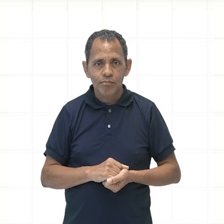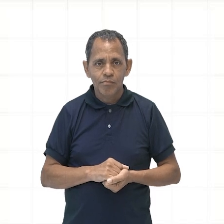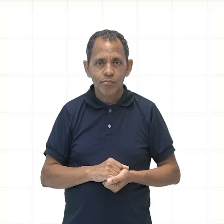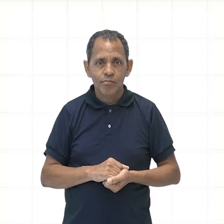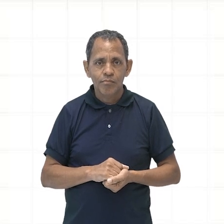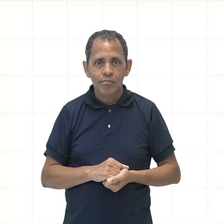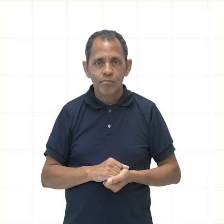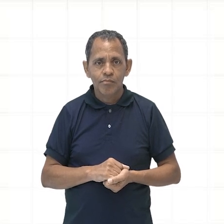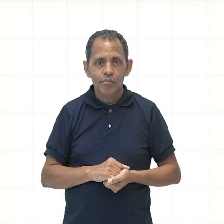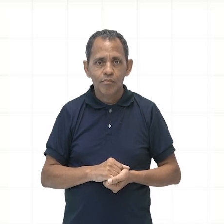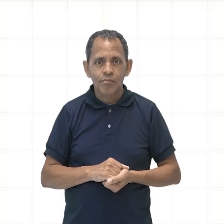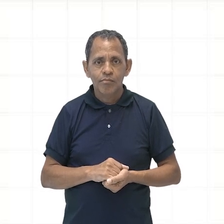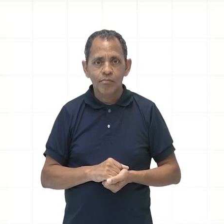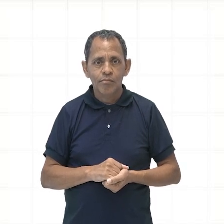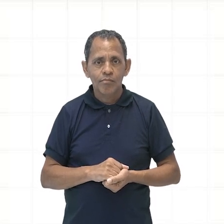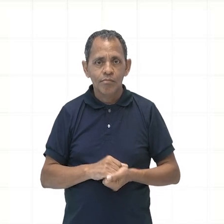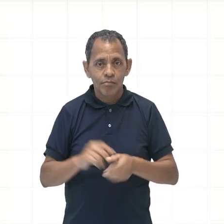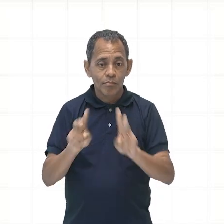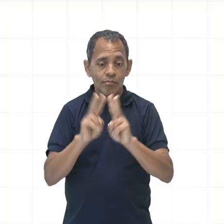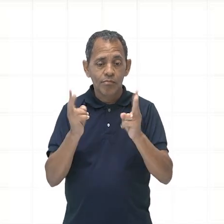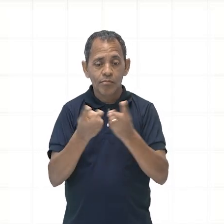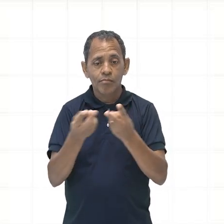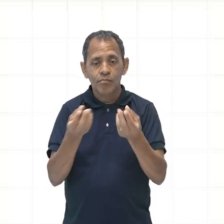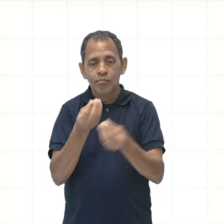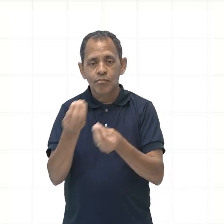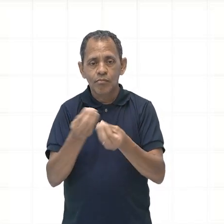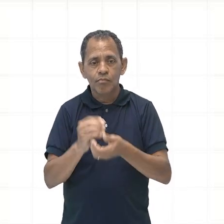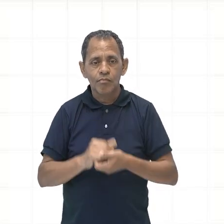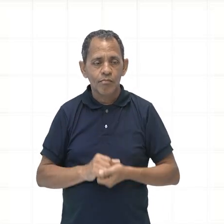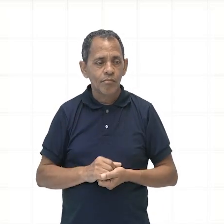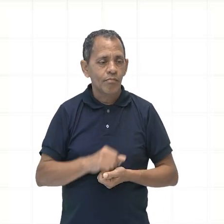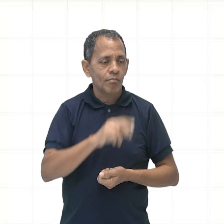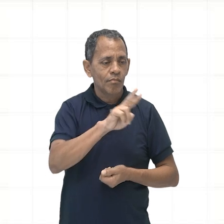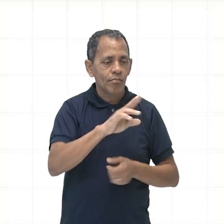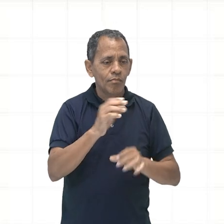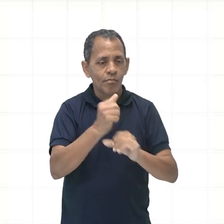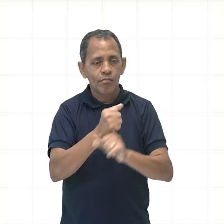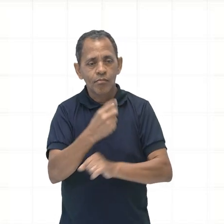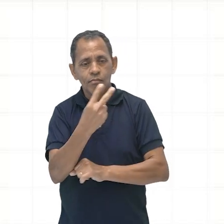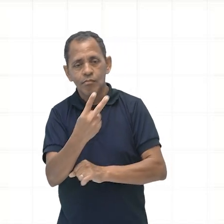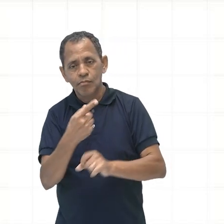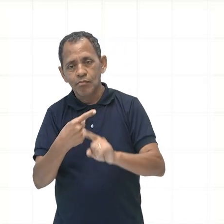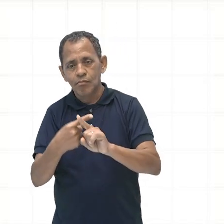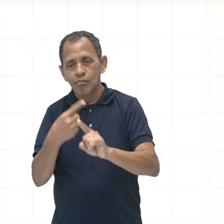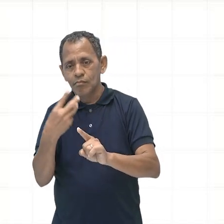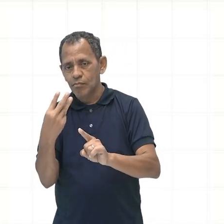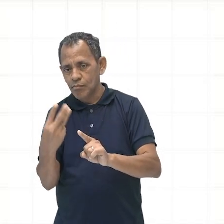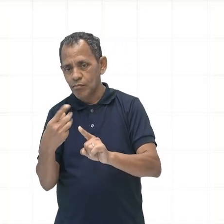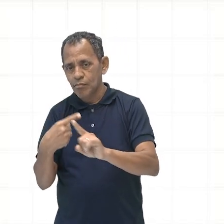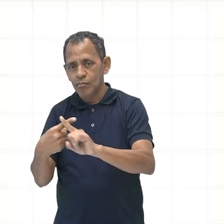basta multiplicar o volume aqui, né? Vou colocar um V igual 2 vezes 3 vezes 1,5.